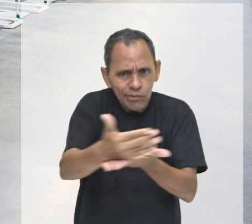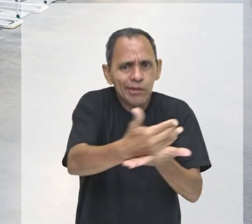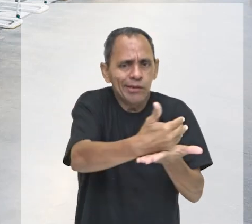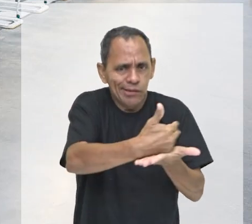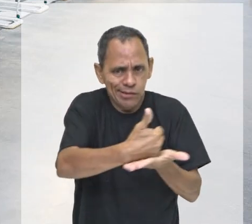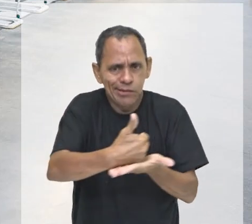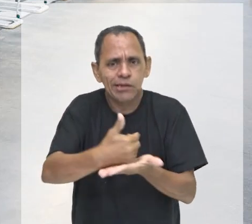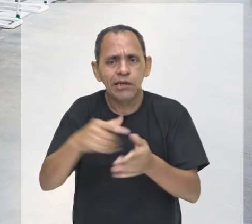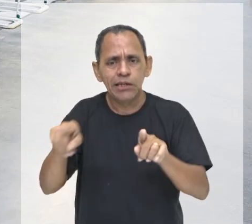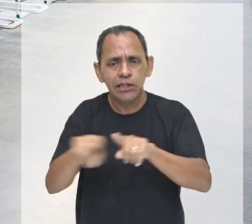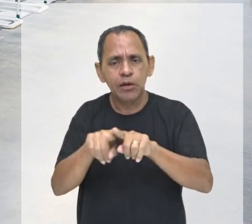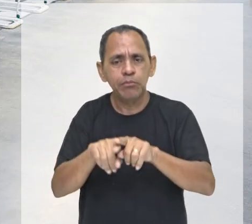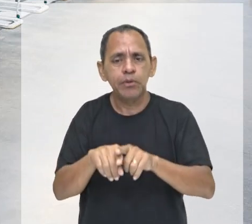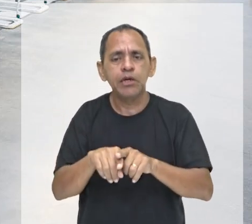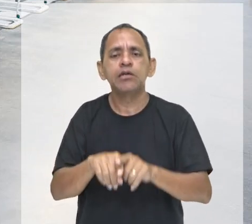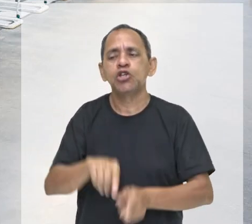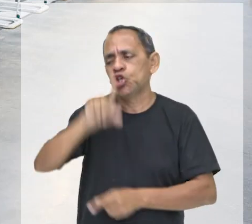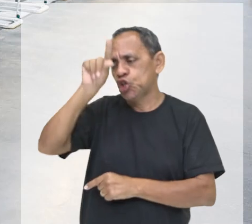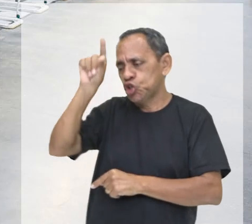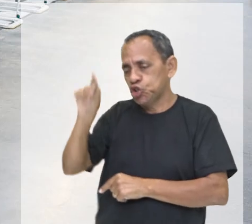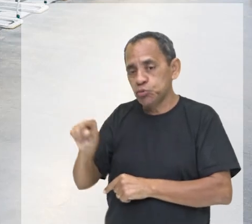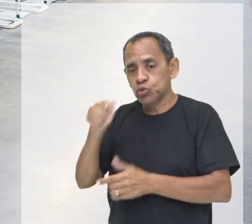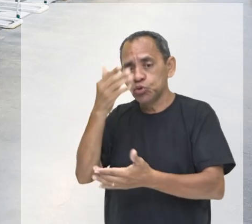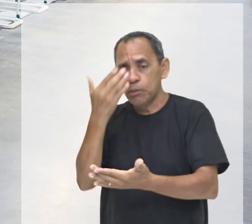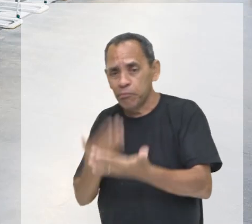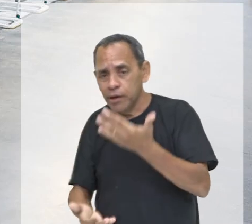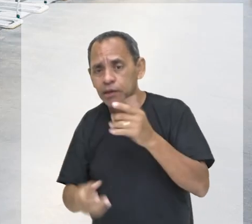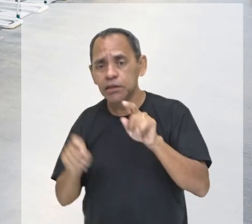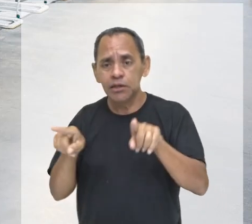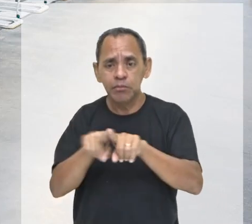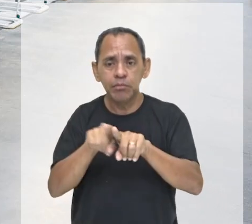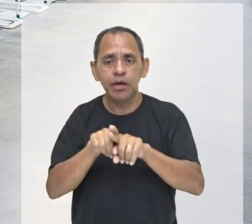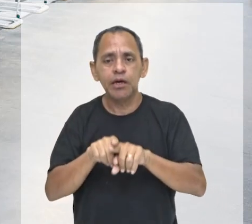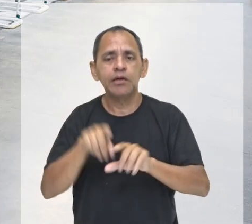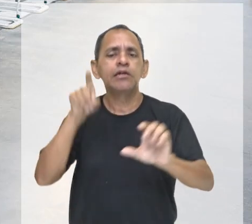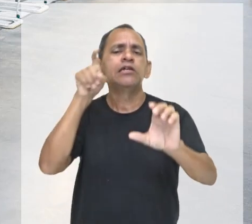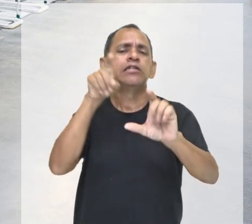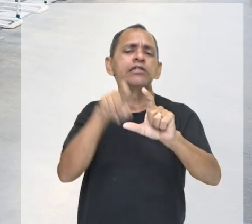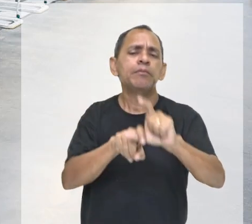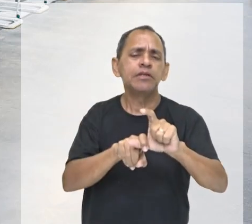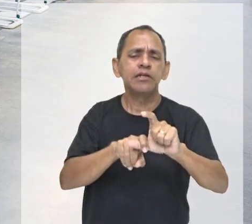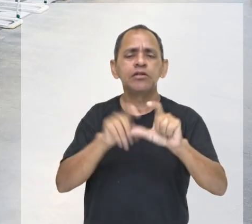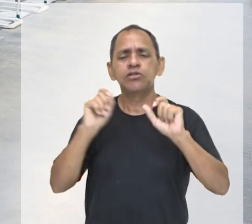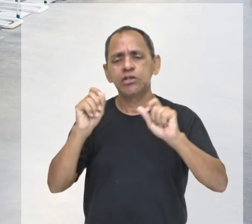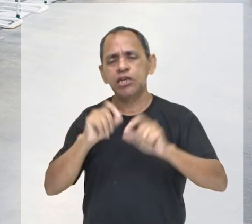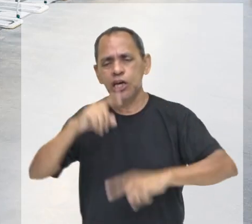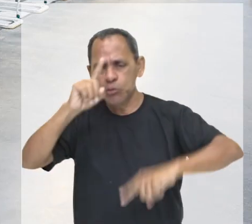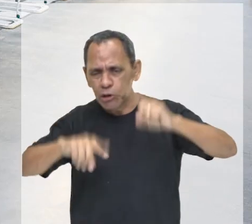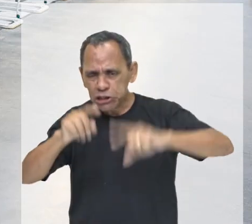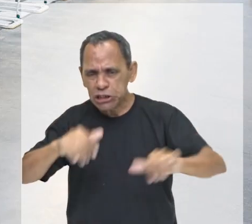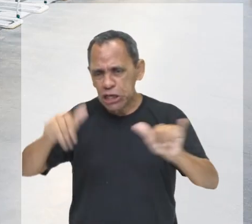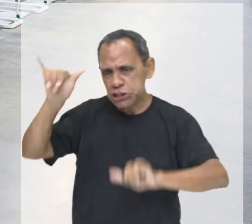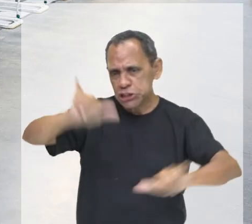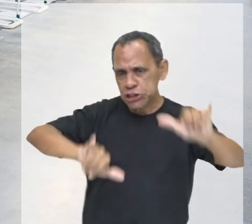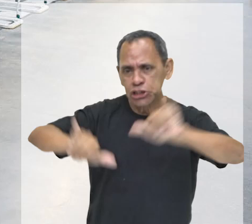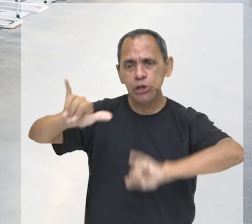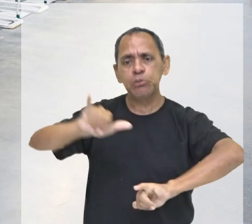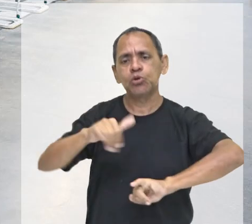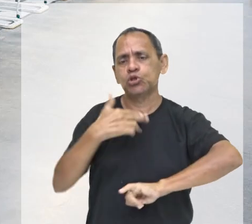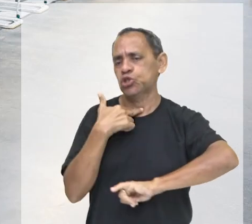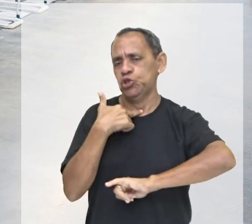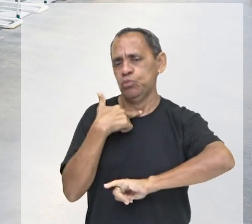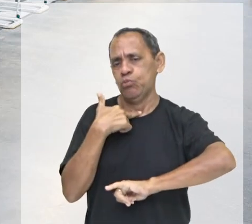colheitas e também reduz aí essa dependência, né, com a utilização de pesticidas e fertilizantes químicos que